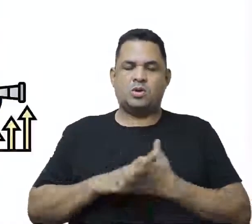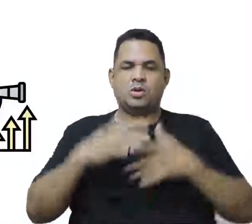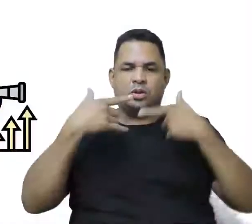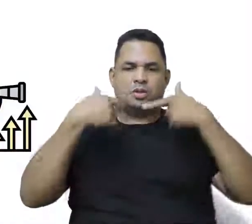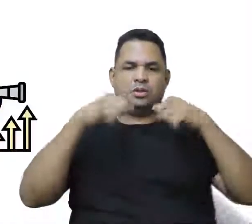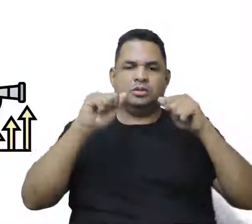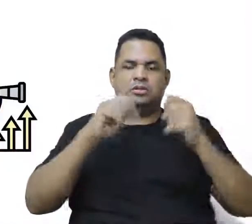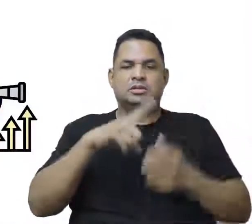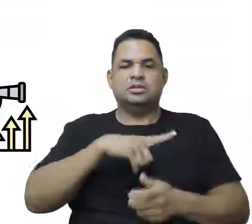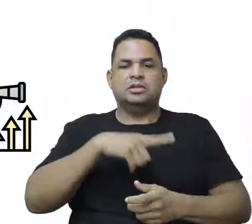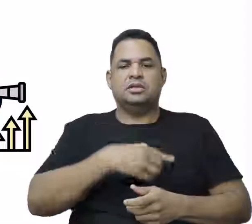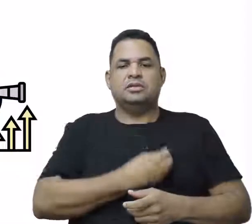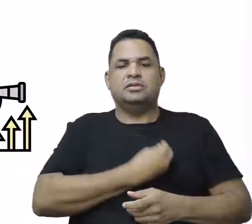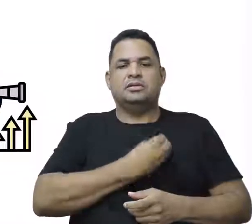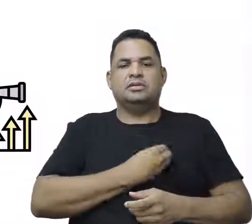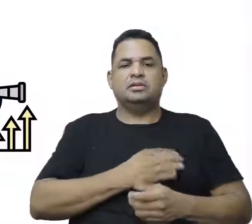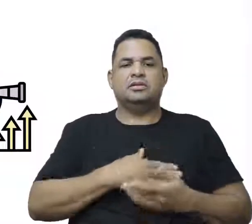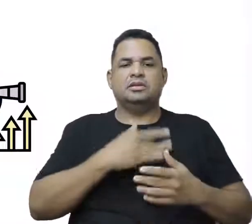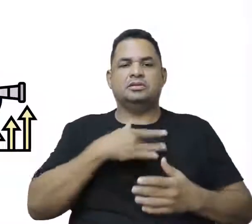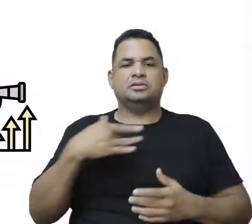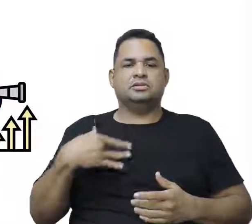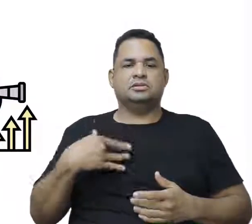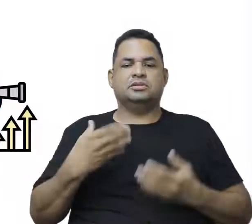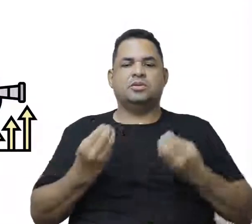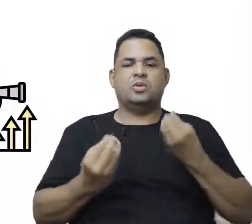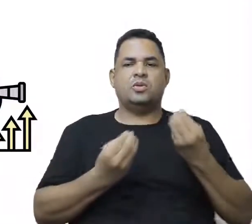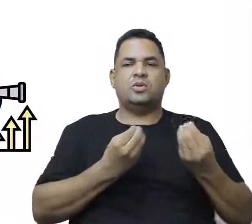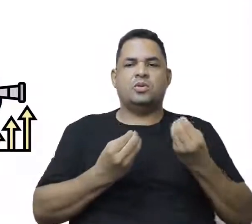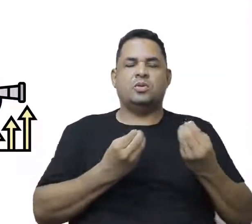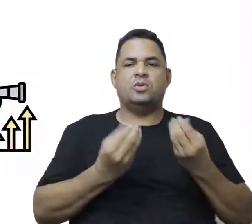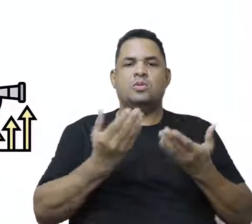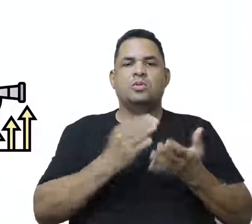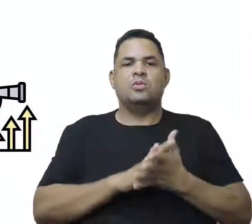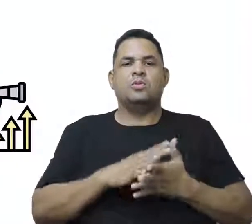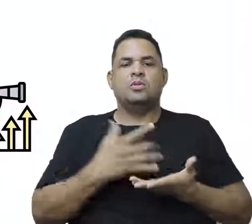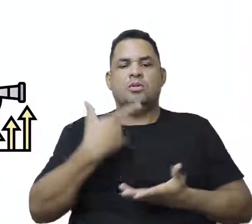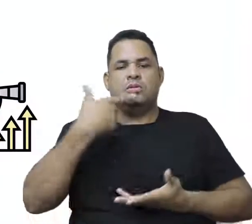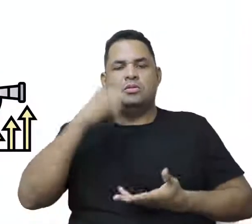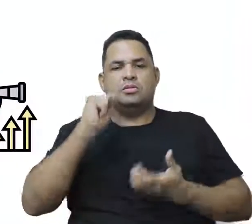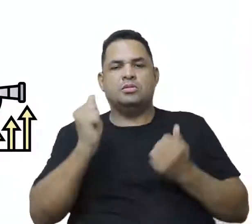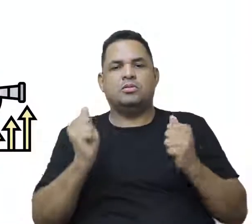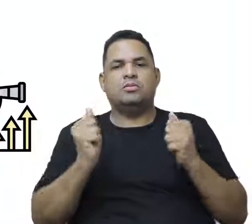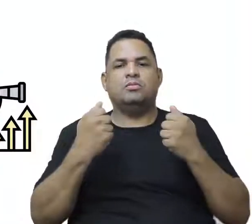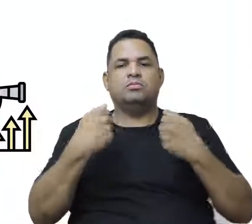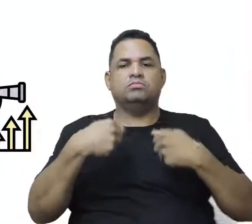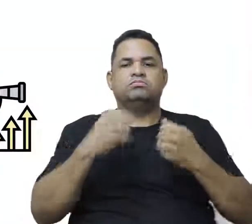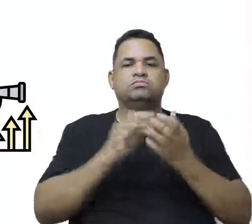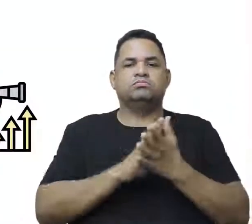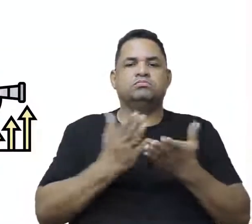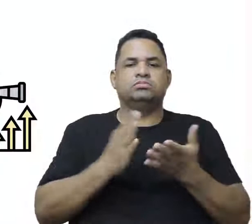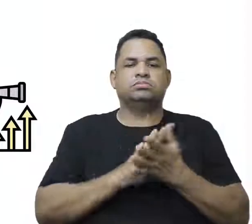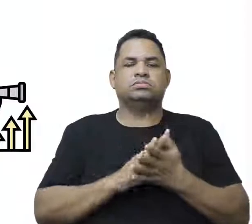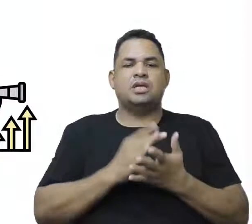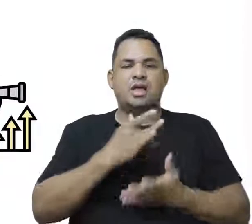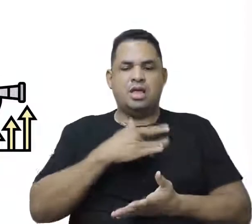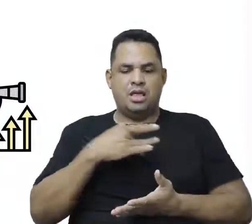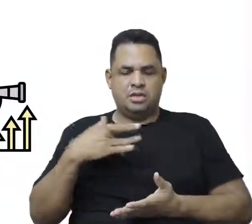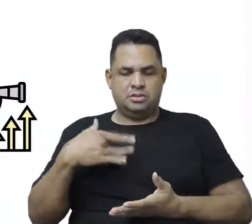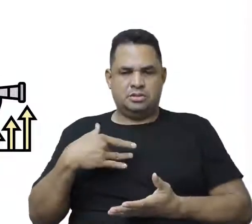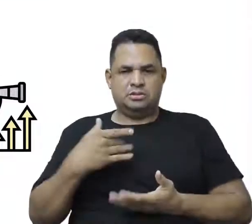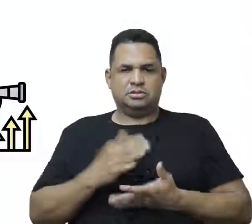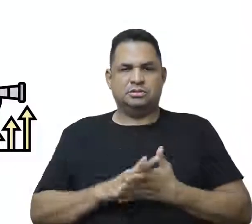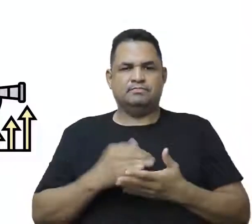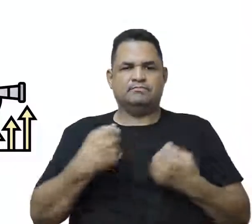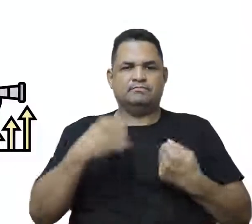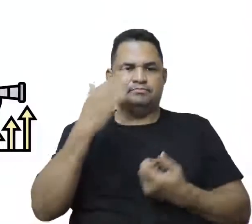vida saudável. Então, para eu entender aqui como que a linguagem do corpo pode estar numa perspectiva saudável, eu tenho que